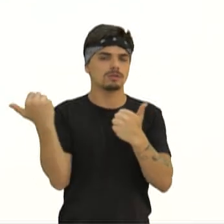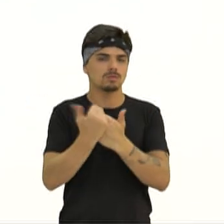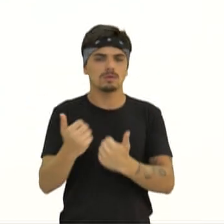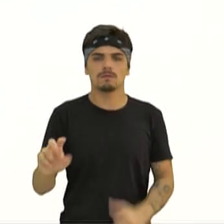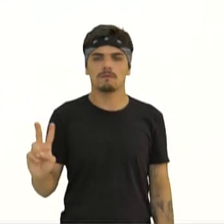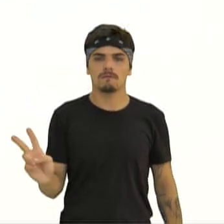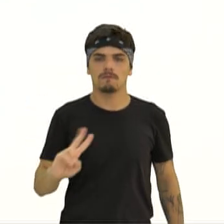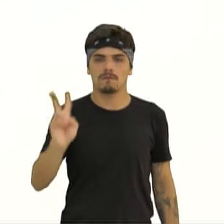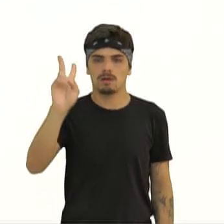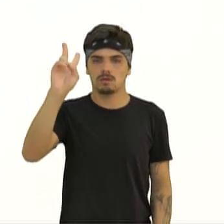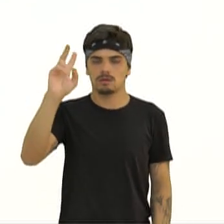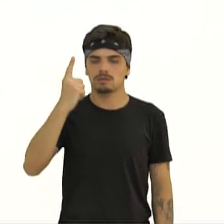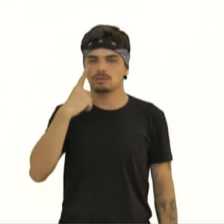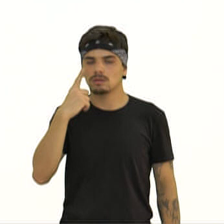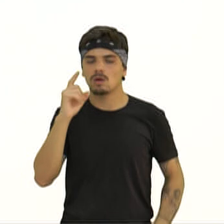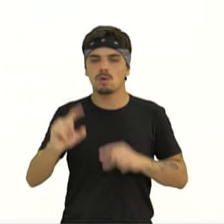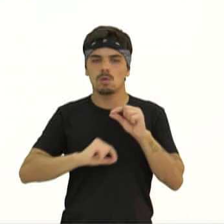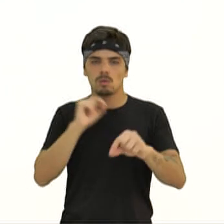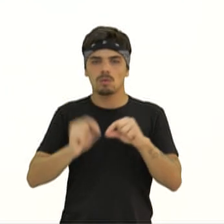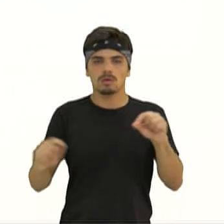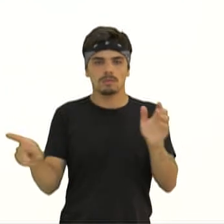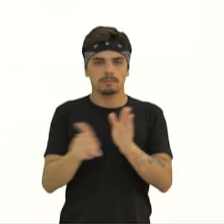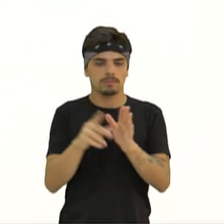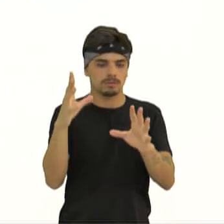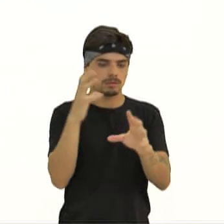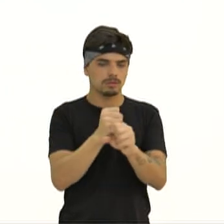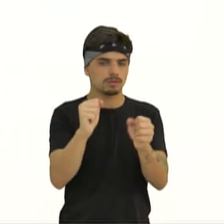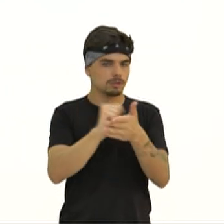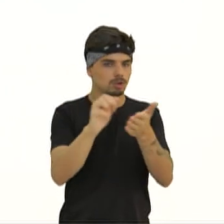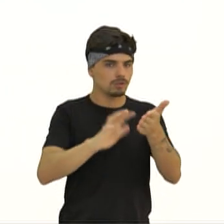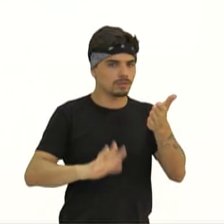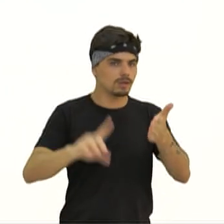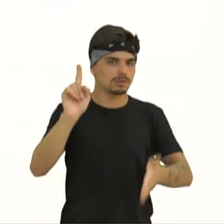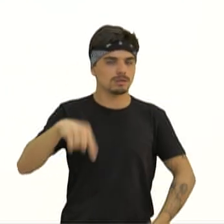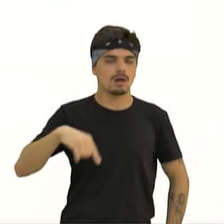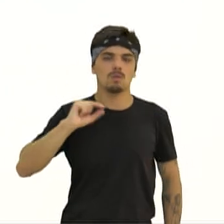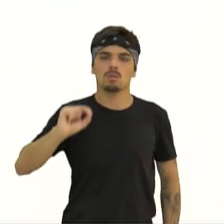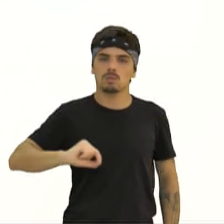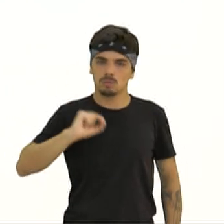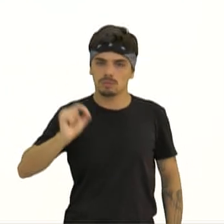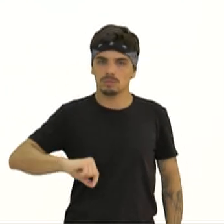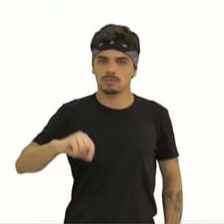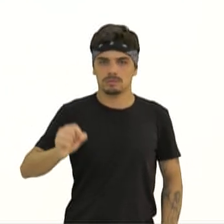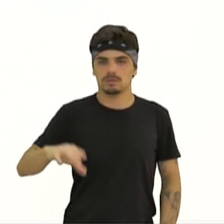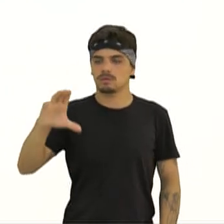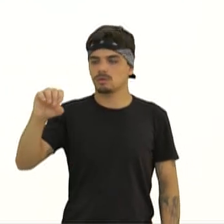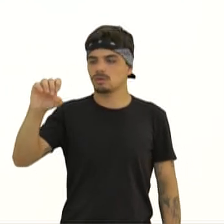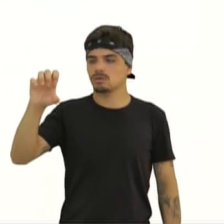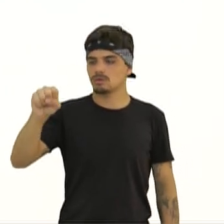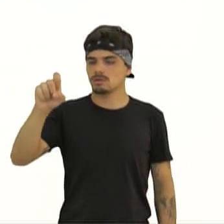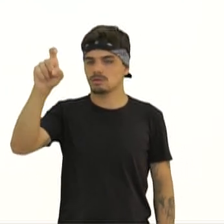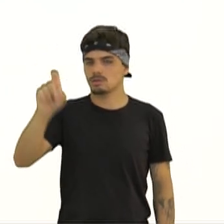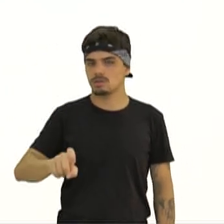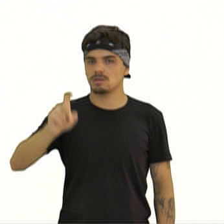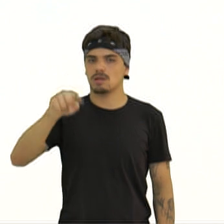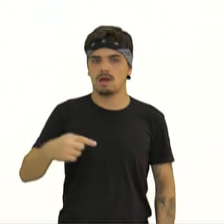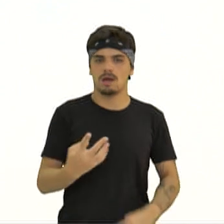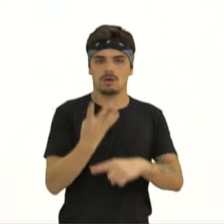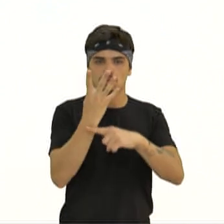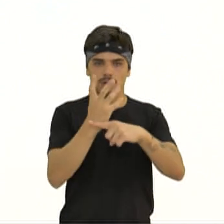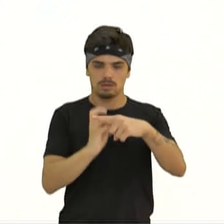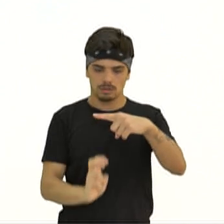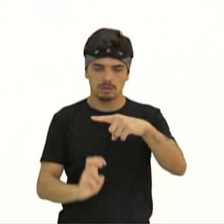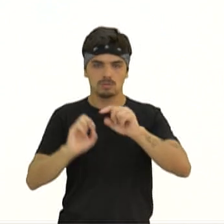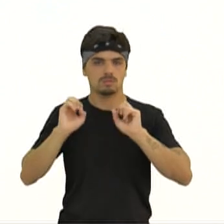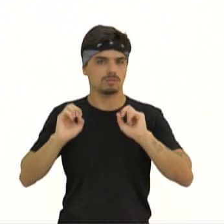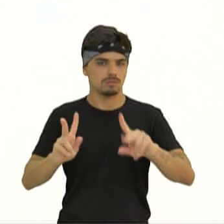valores, pessoal. Então, o que foi dado no exercício? Vou voltar um pouquinho, foi dado o cosseno de x, que é 4/5, foi dado